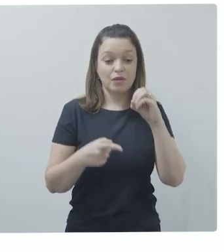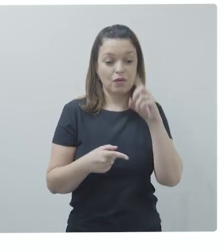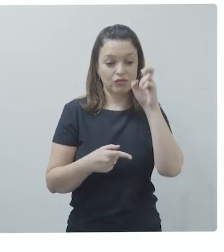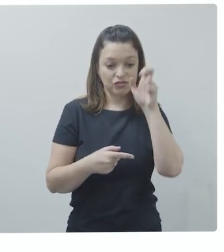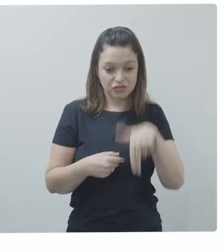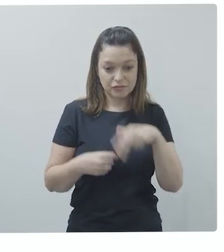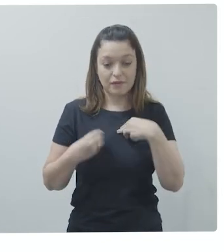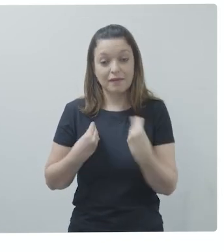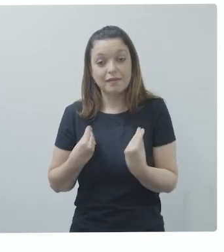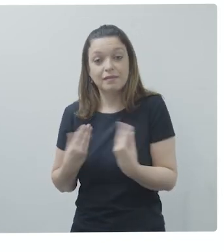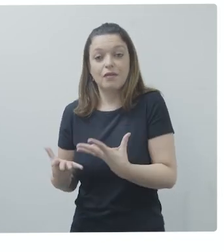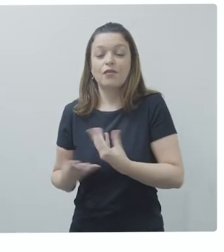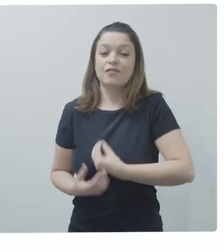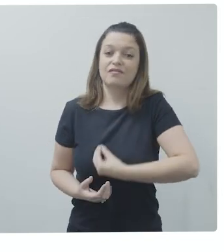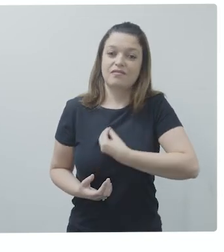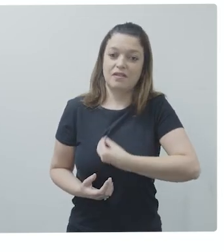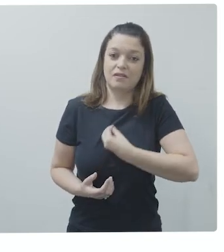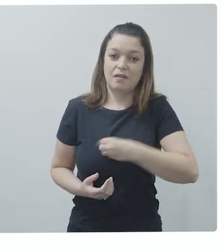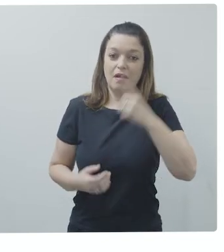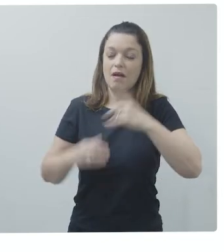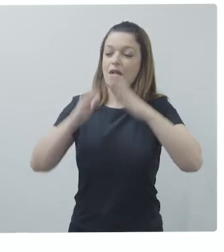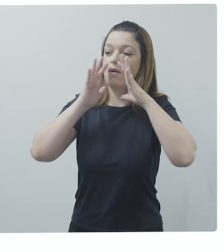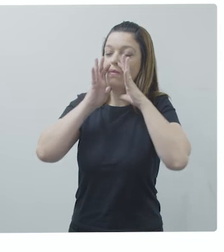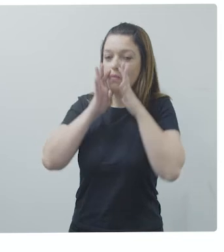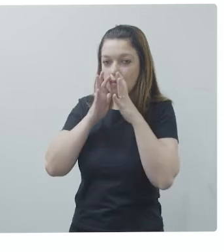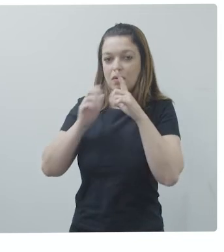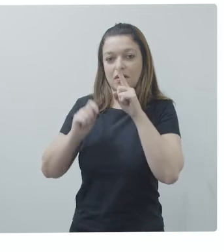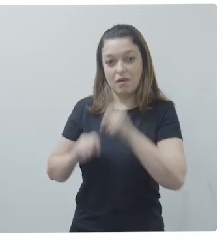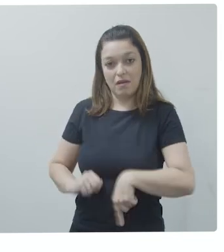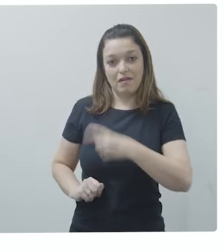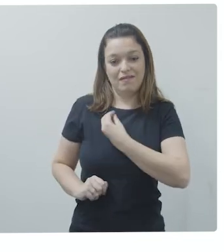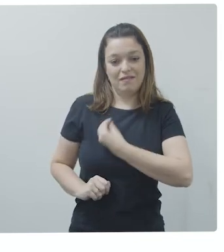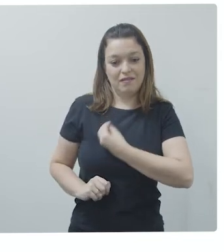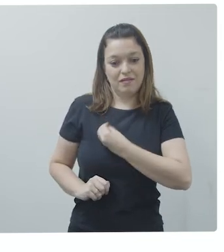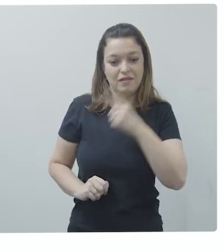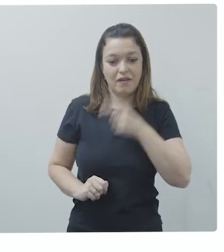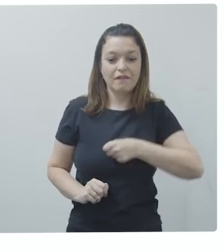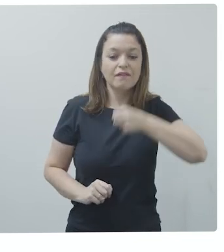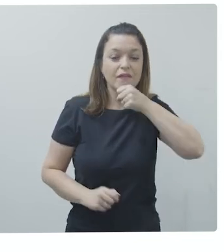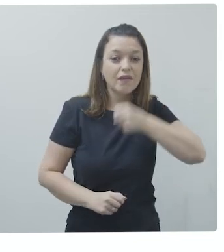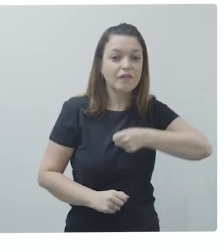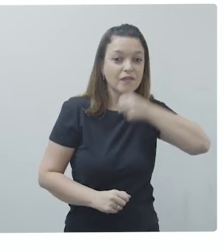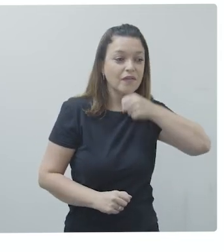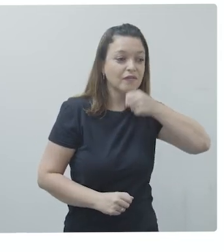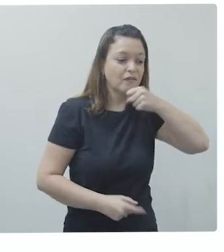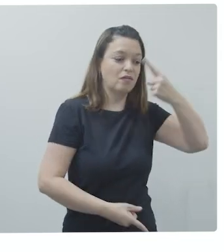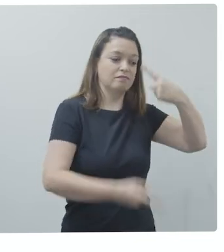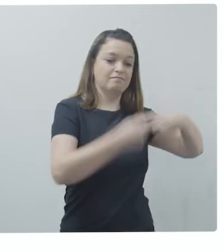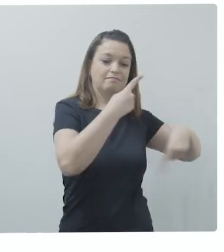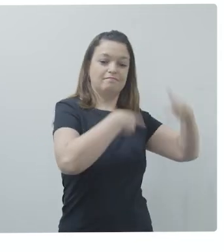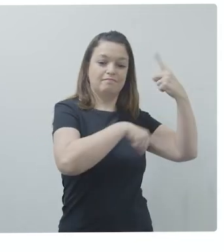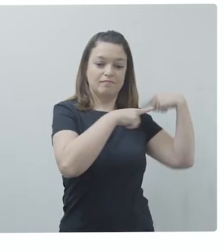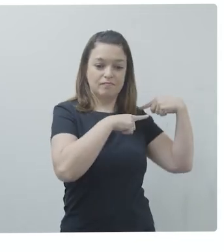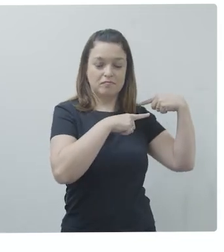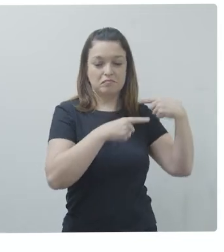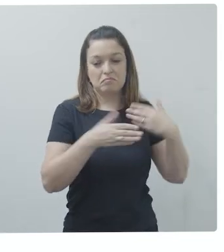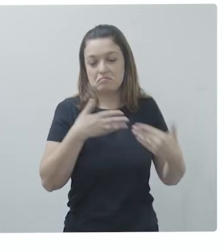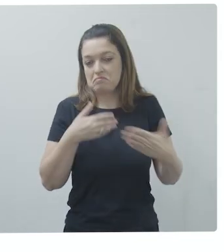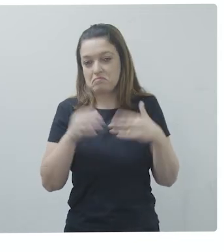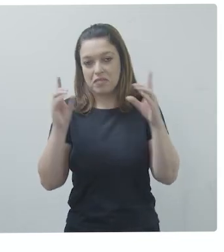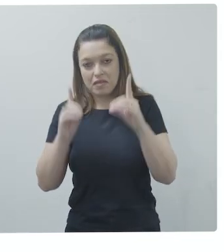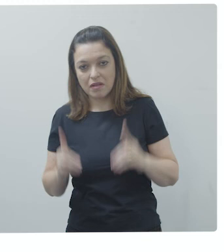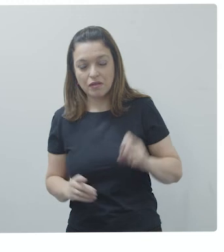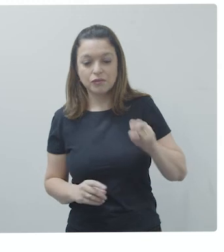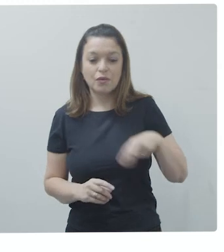dos deuses e porque soprou a vida nos avós dos avós de nossos avós. Quer sejamos deuses ou